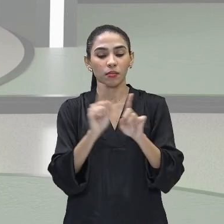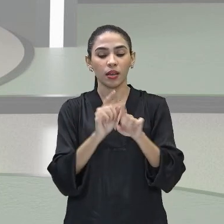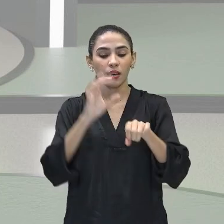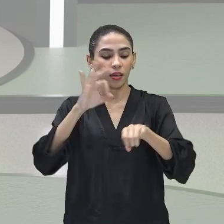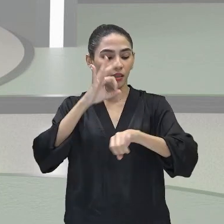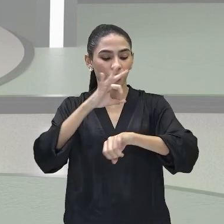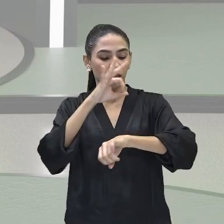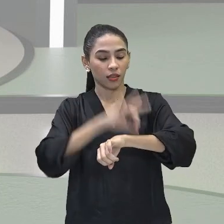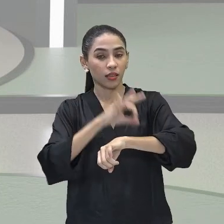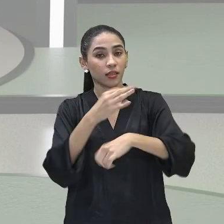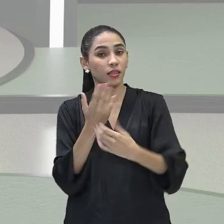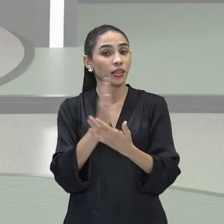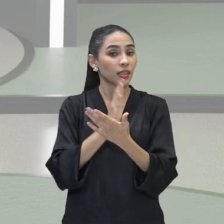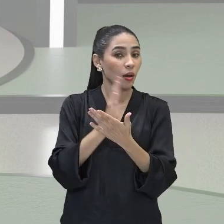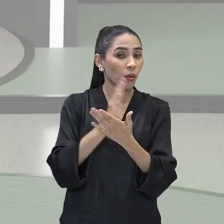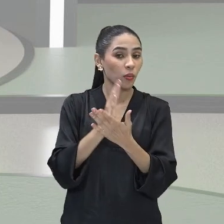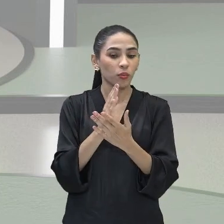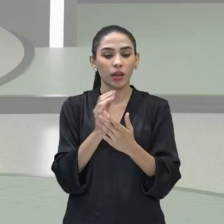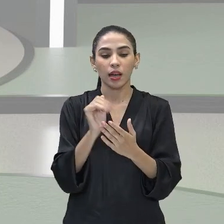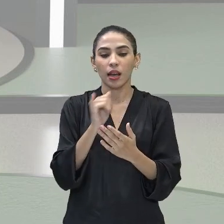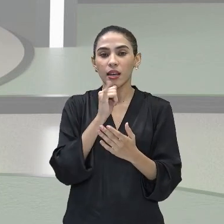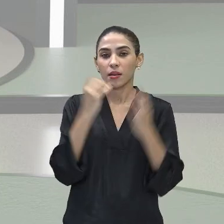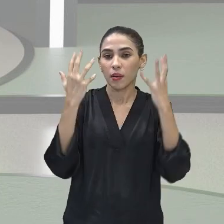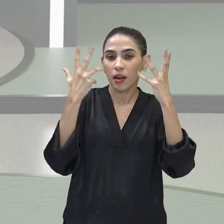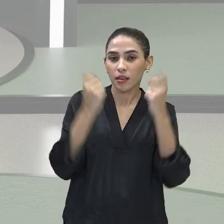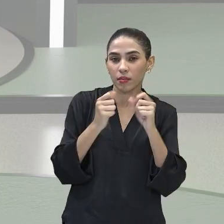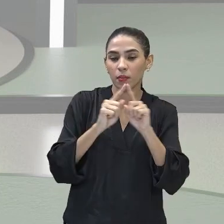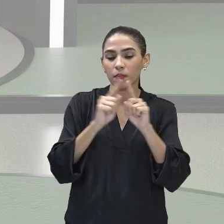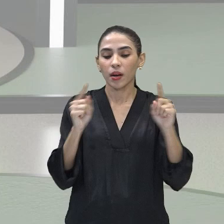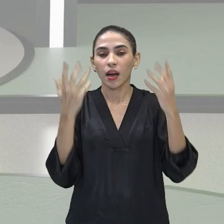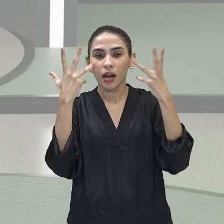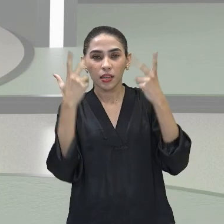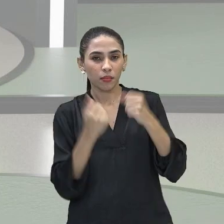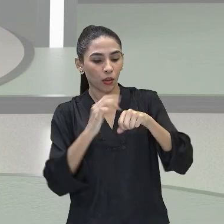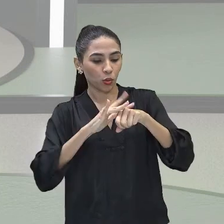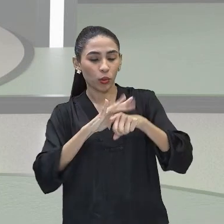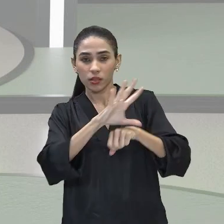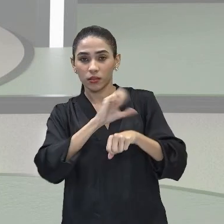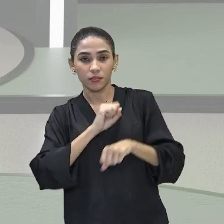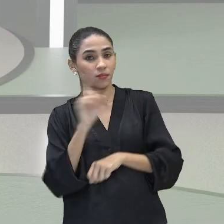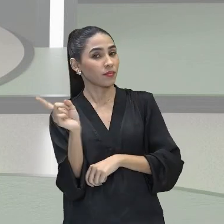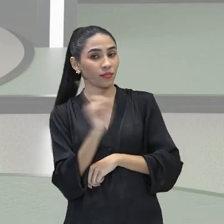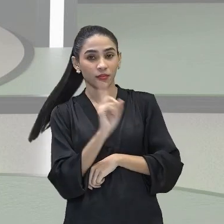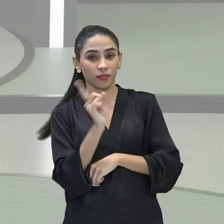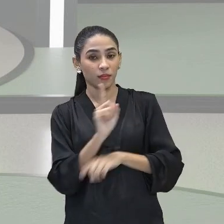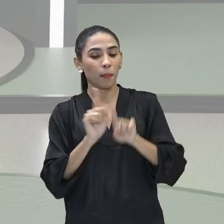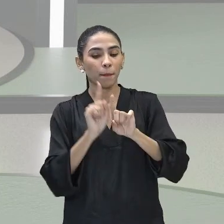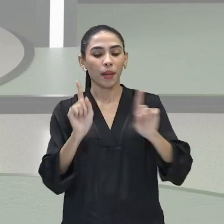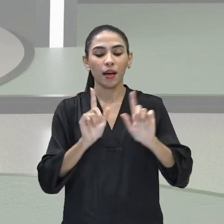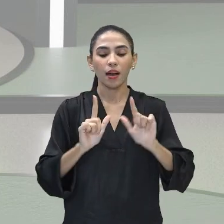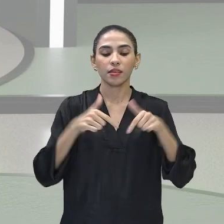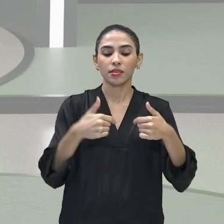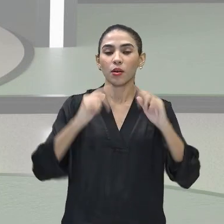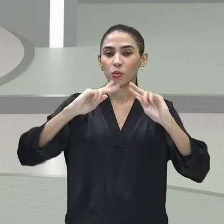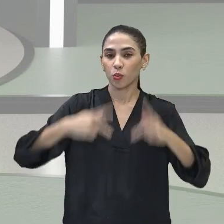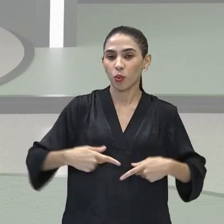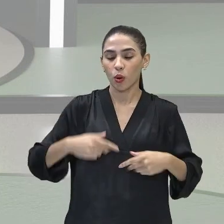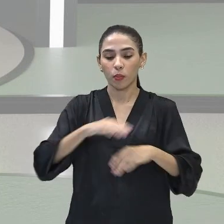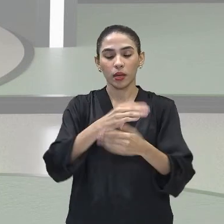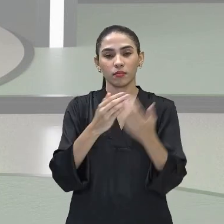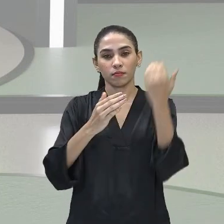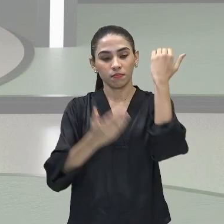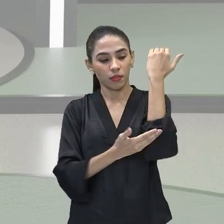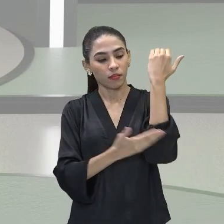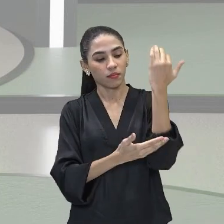ele estava em algum animal, né? Mas naquele animal não ia causar doença. Porém, quando o homem chega lá, invade,